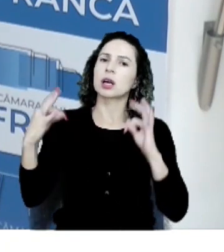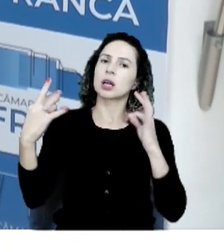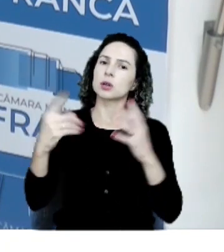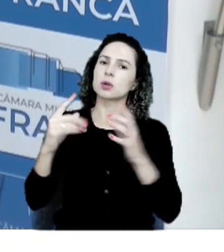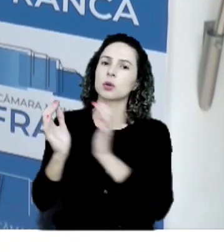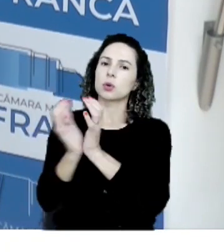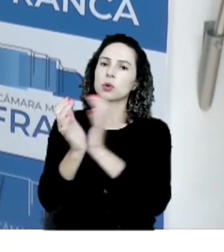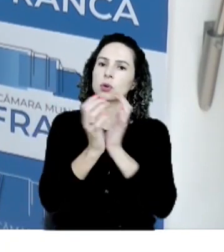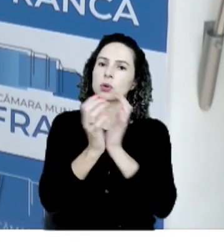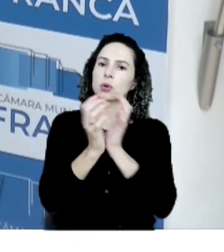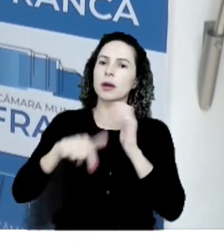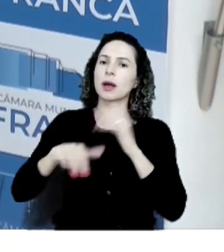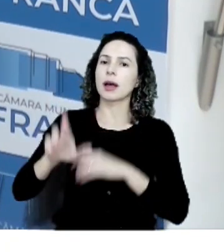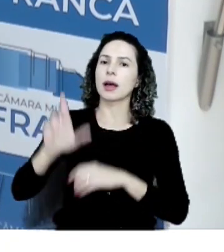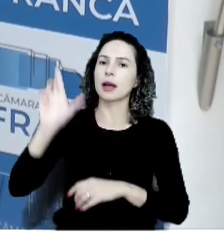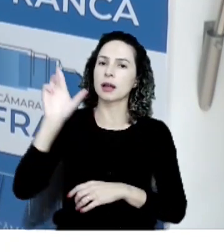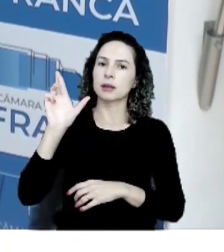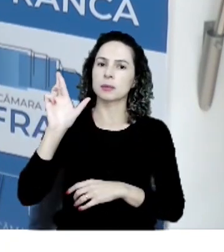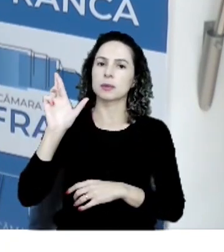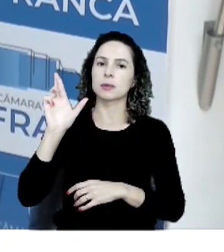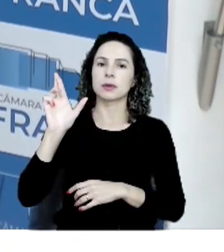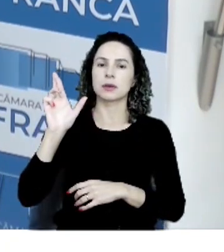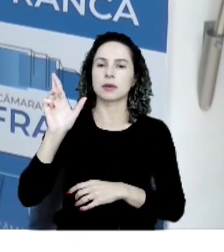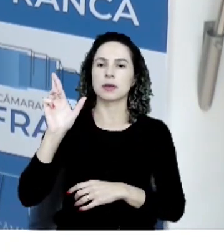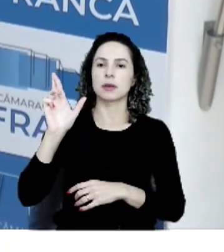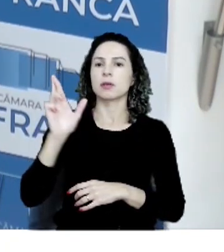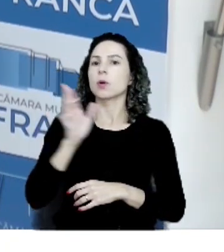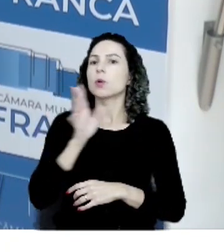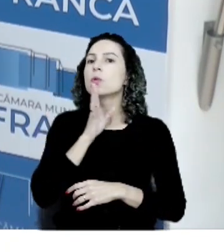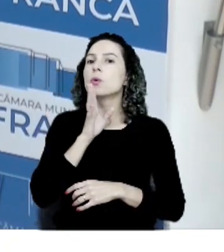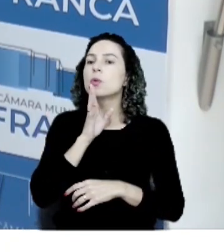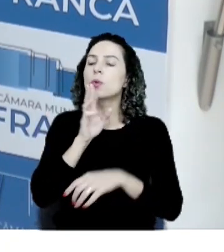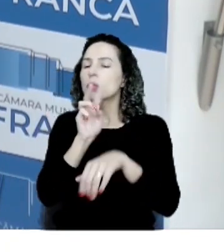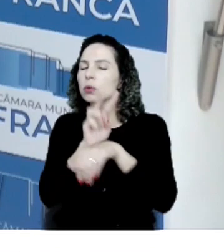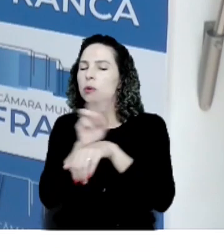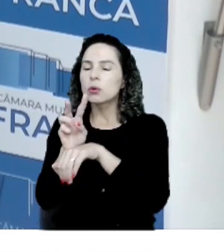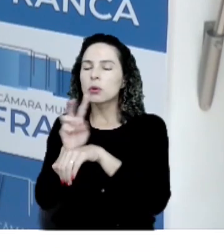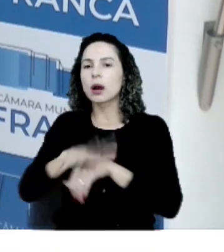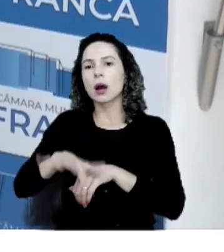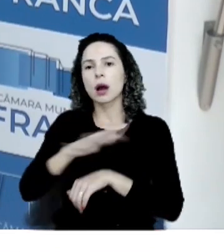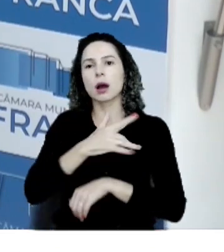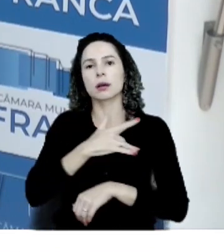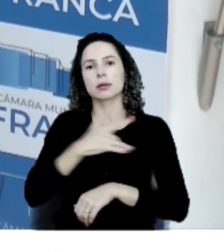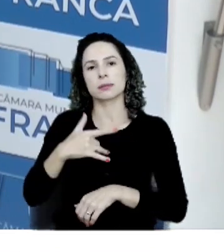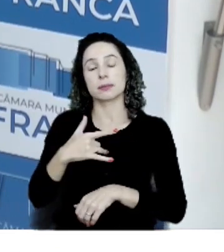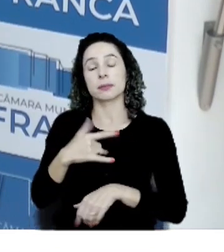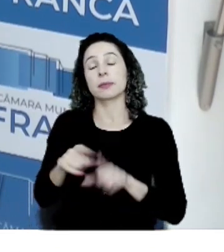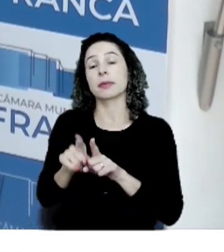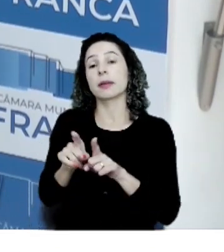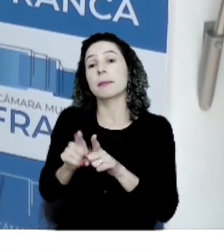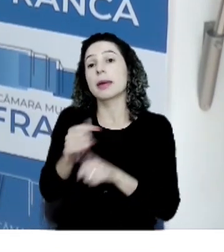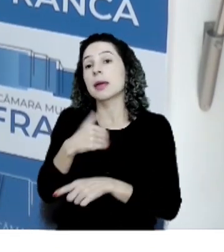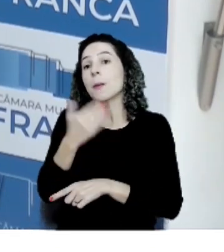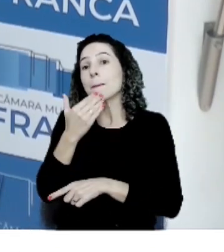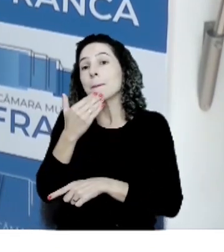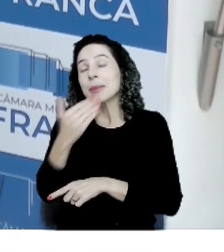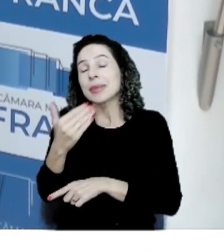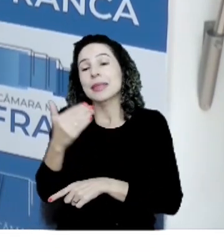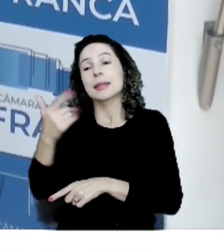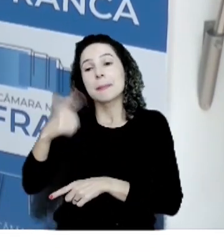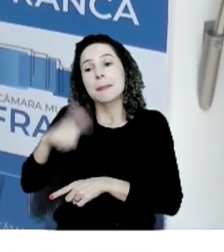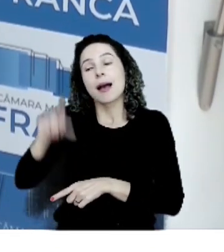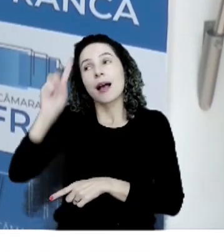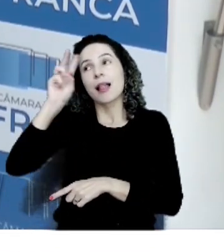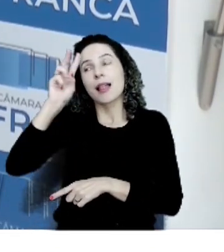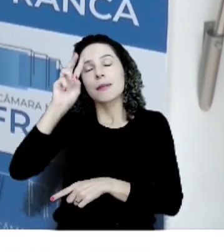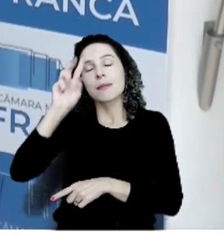que é responsável por cuidar da nossa saúde. Quero fazer um pedido aqui, reforçar uma